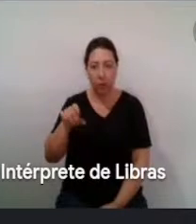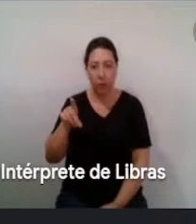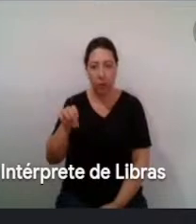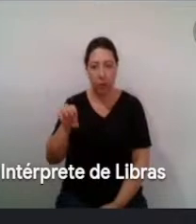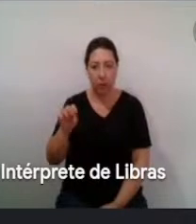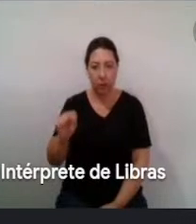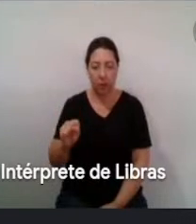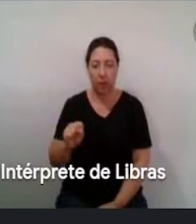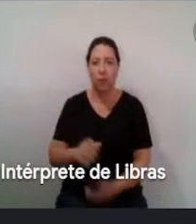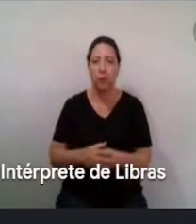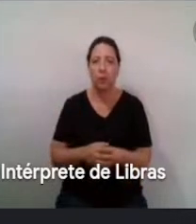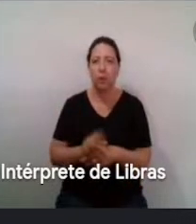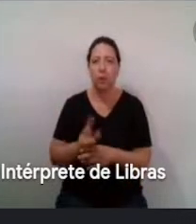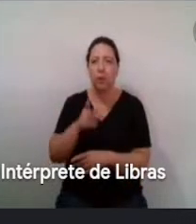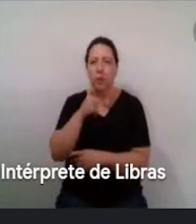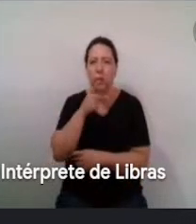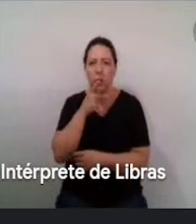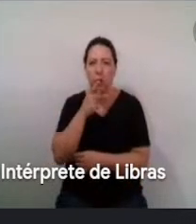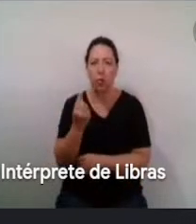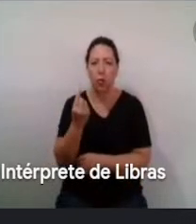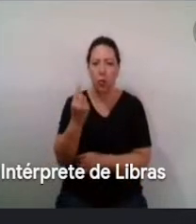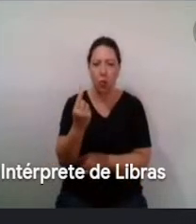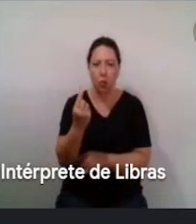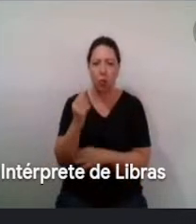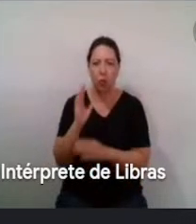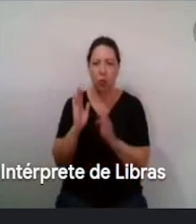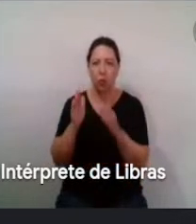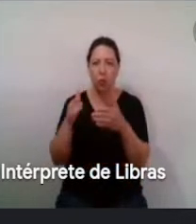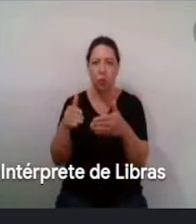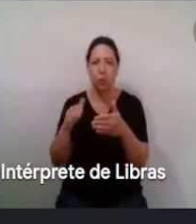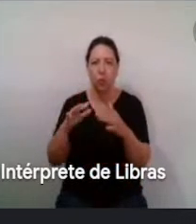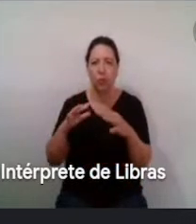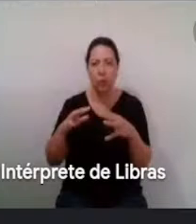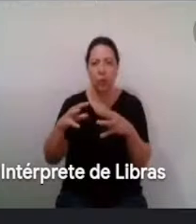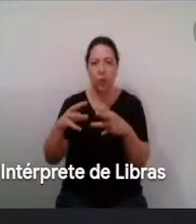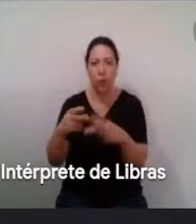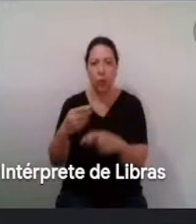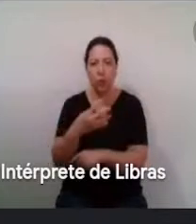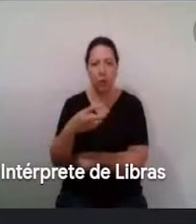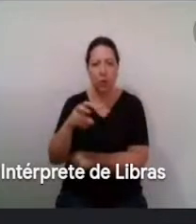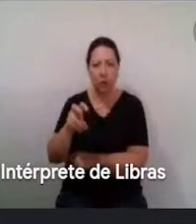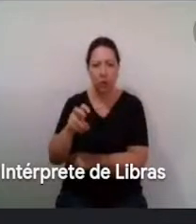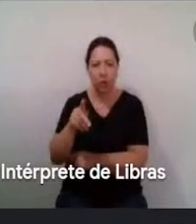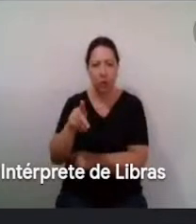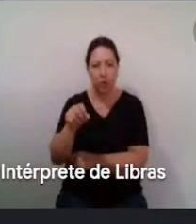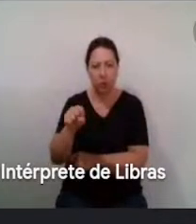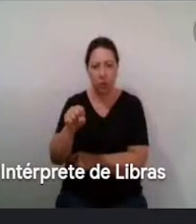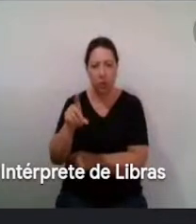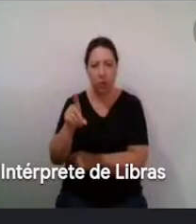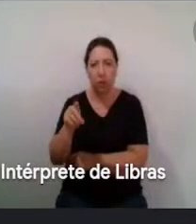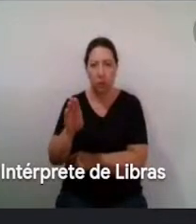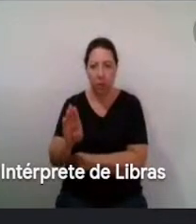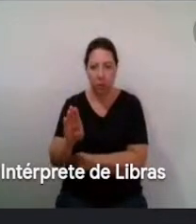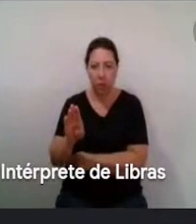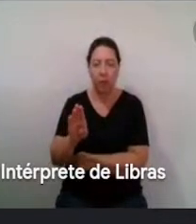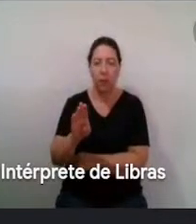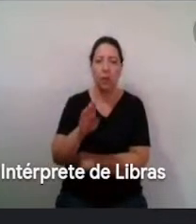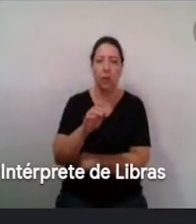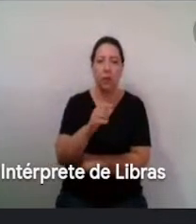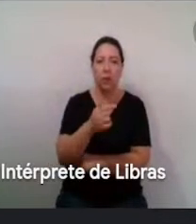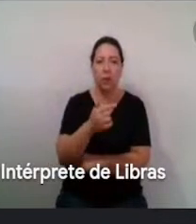para todos, 45 PSTB, 25 MDEM e 22 PL.